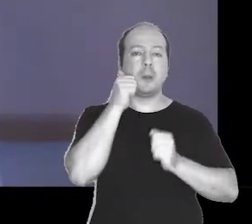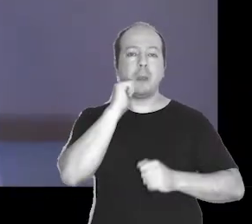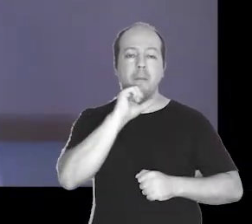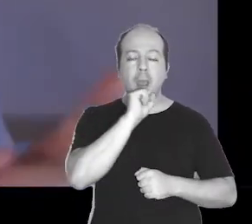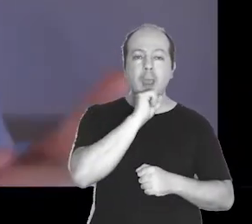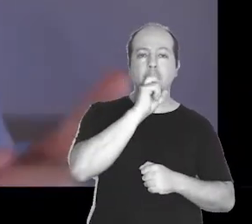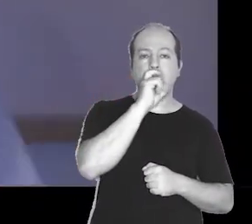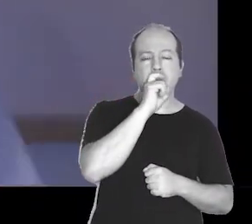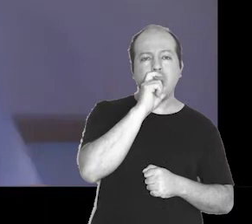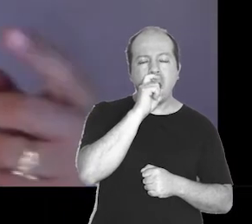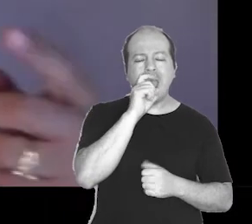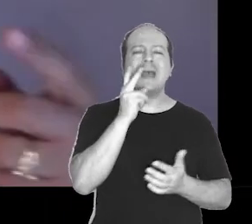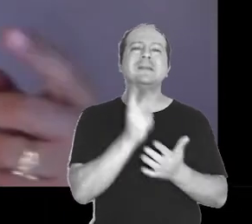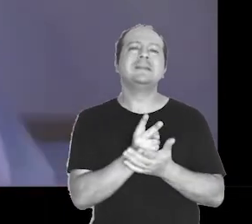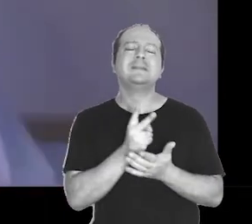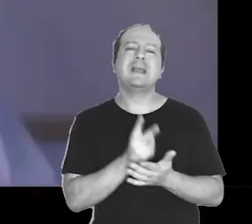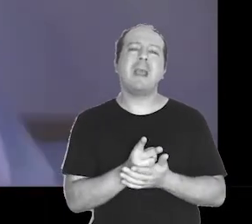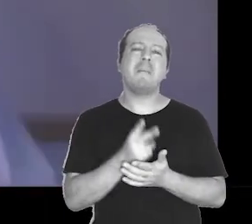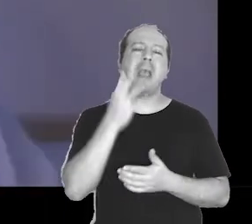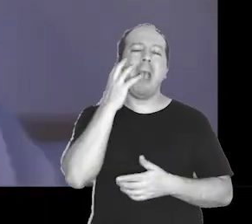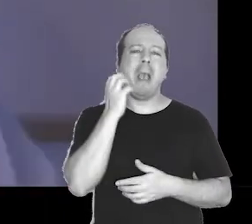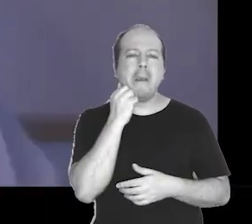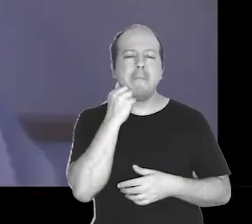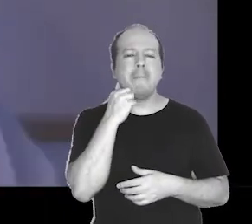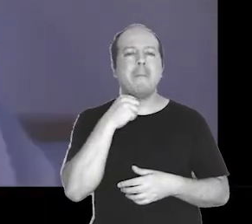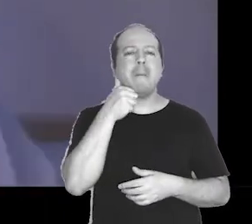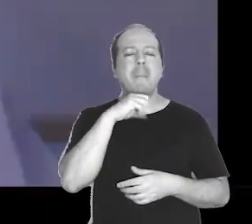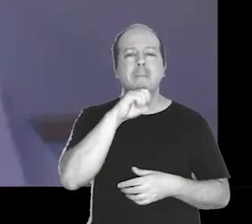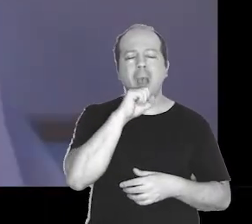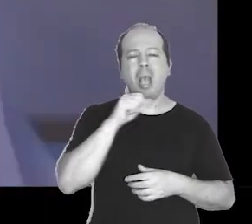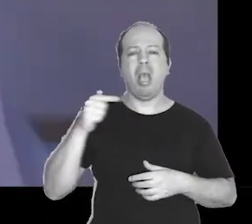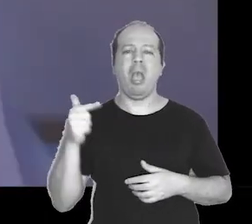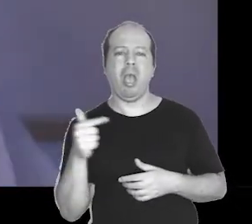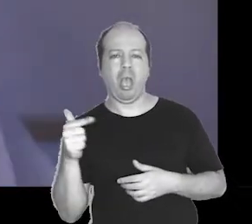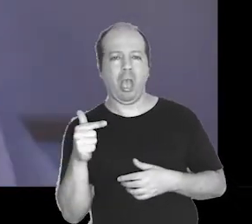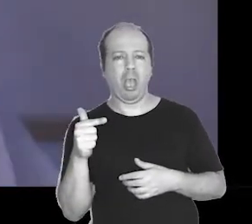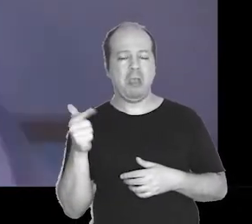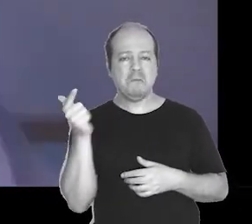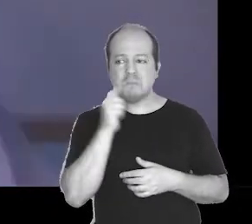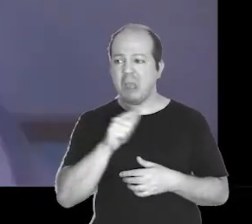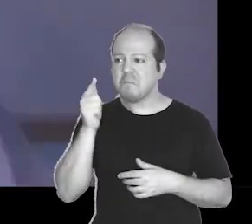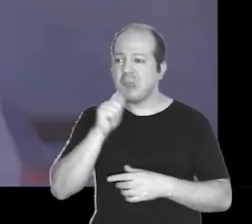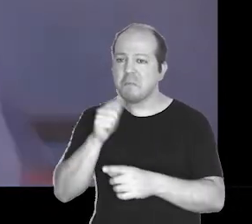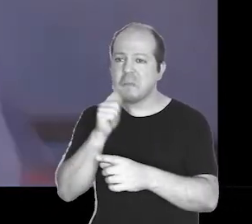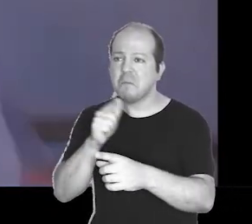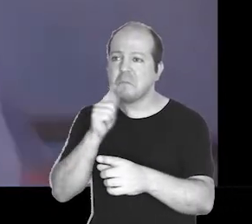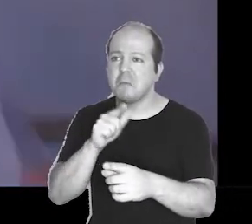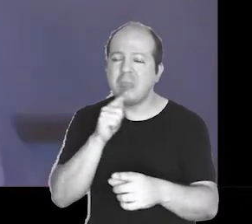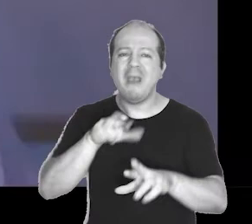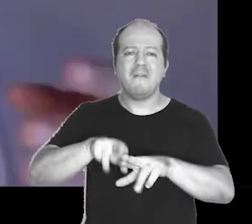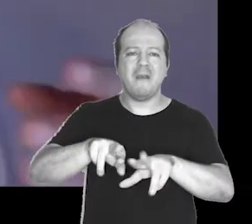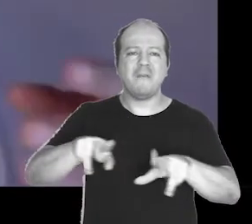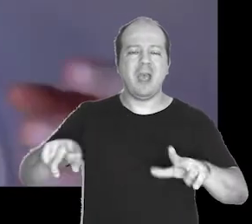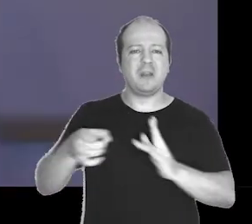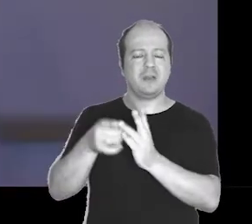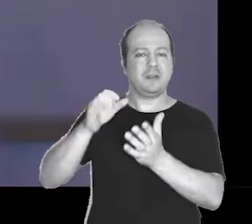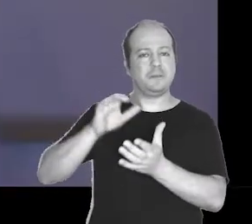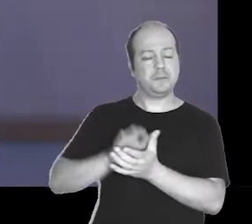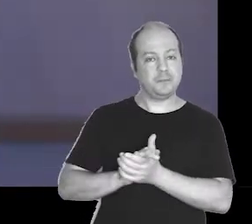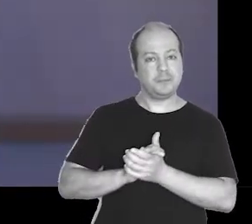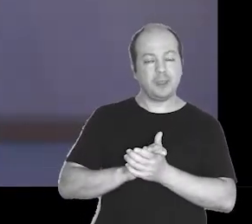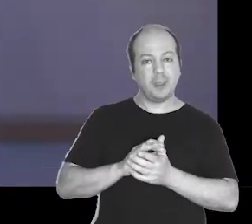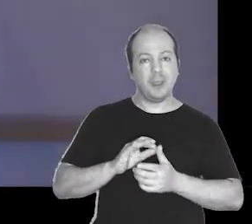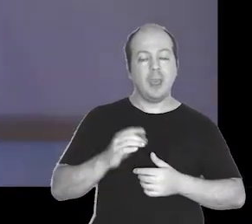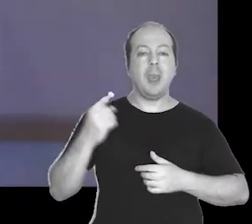tendo de ser tolerado pelas madrastas que seu pai ia arrumando em vários casamentos consecutivos até que lhe viessem